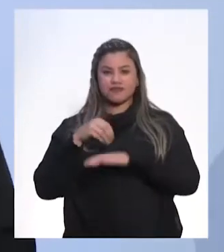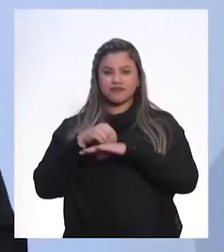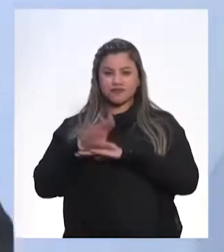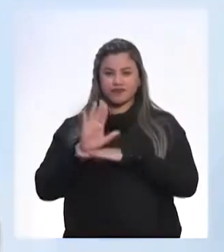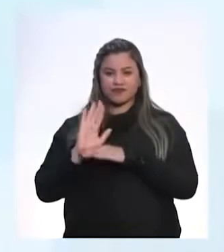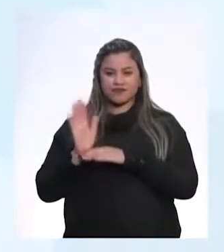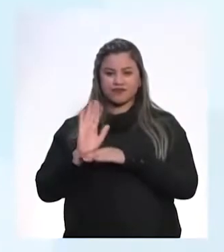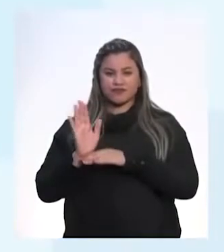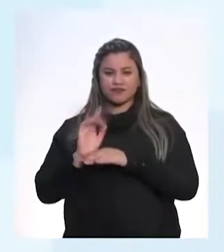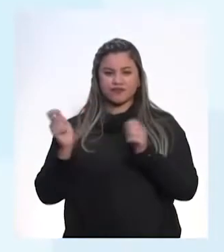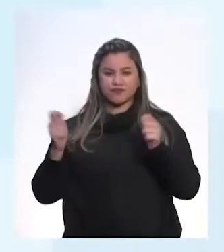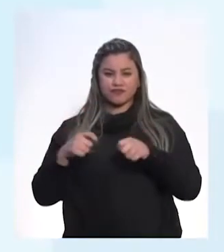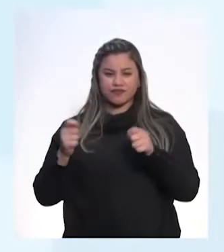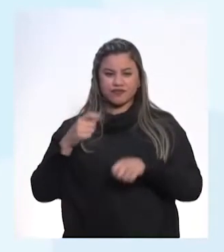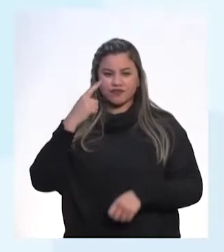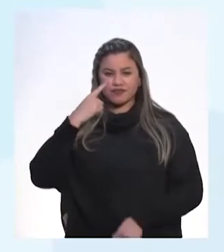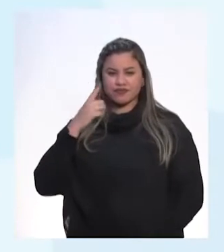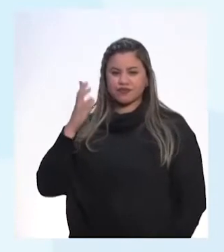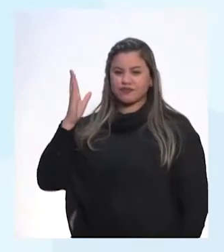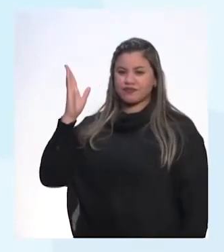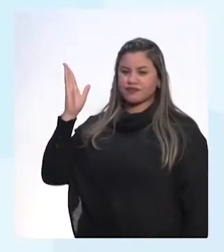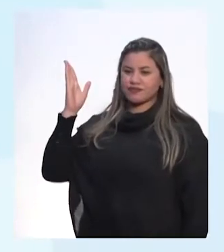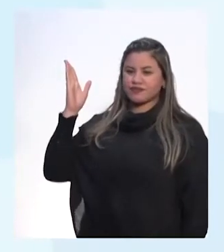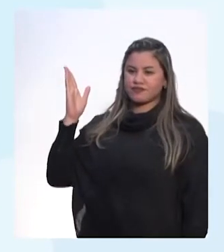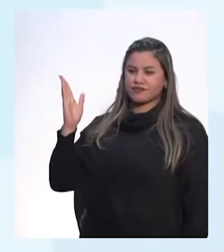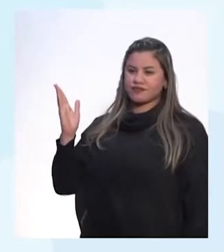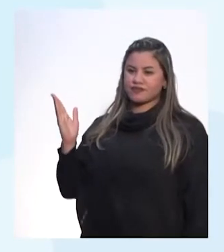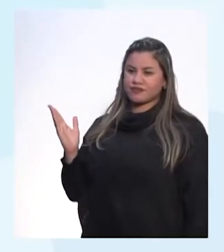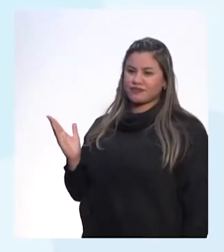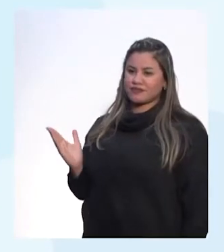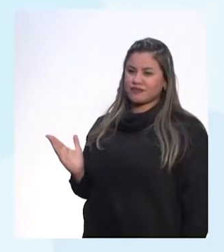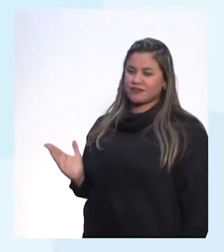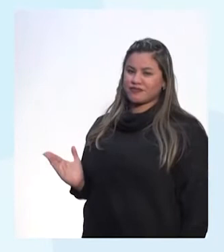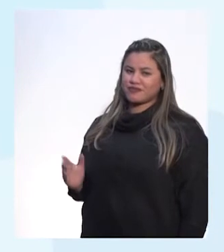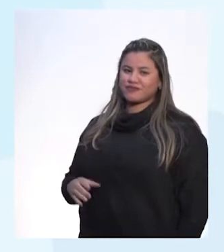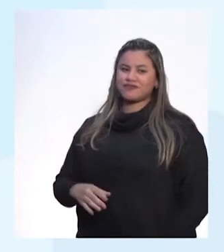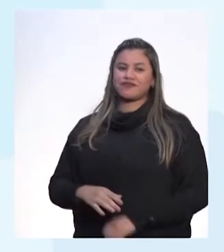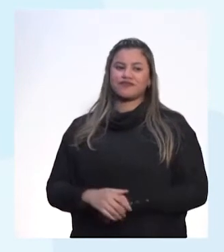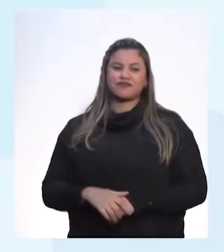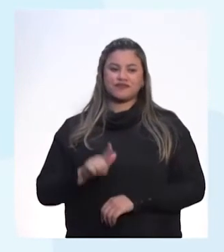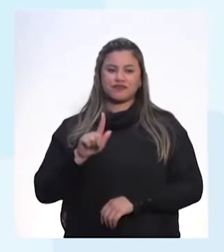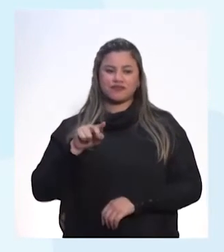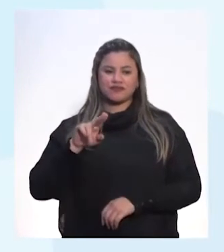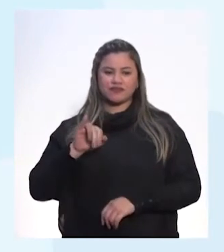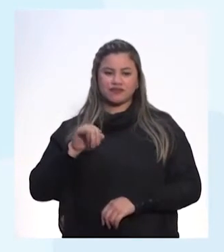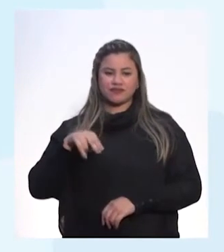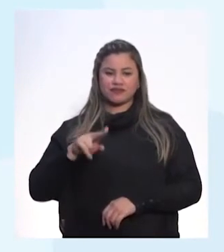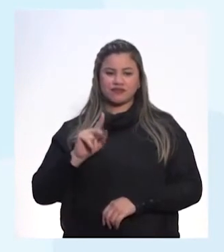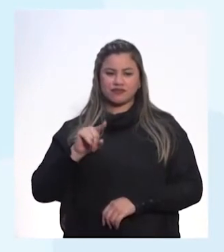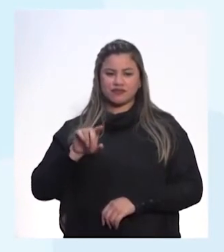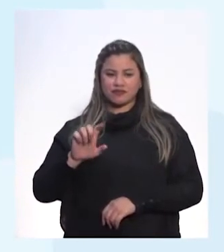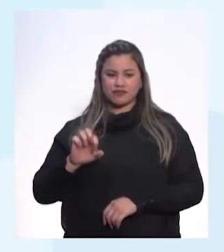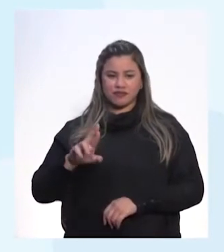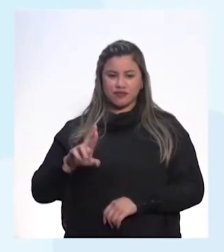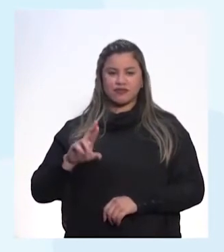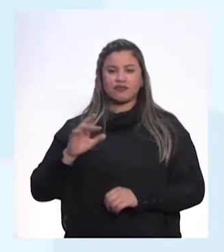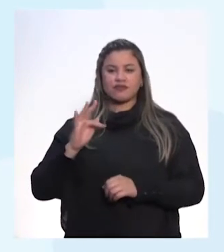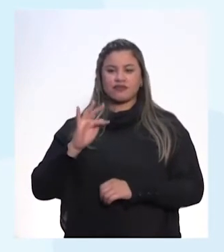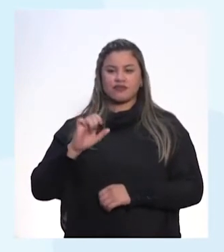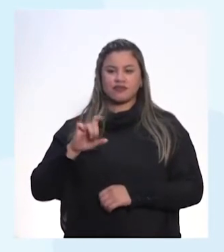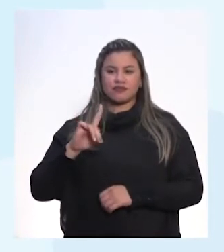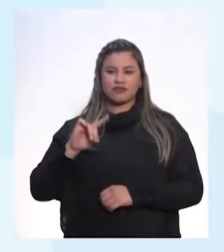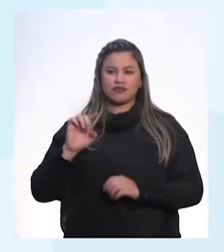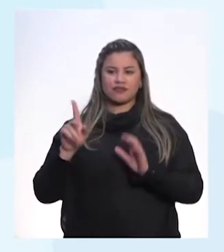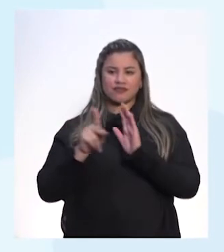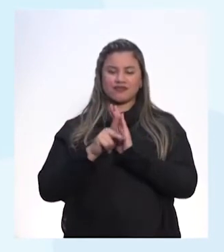podem usar nessa mostra. Tá? Então, a gente utilizou aqui Ginger e Fred, né? Que é um filme muito bacana, um filme italiano, que